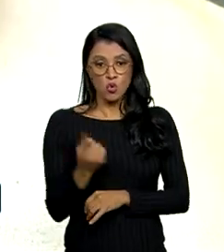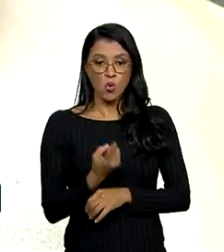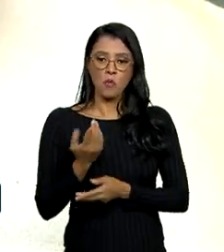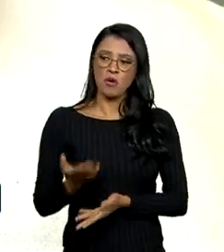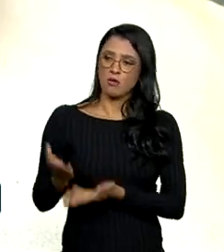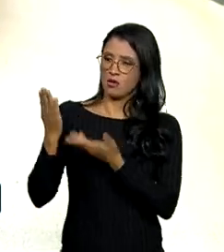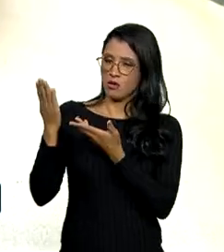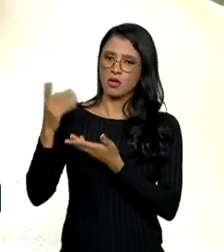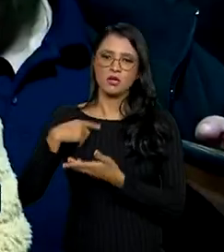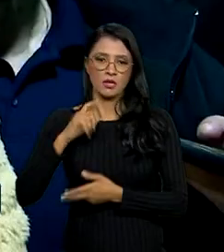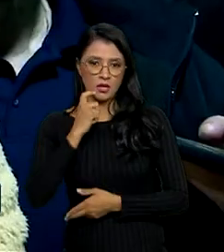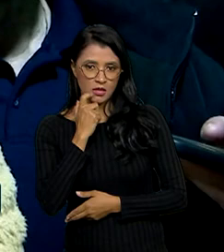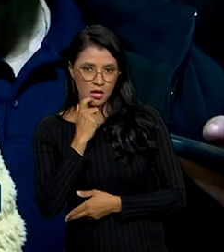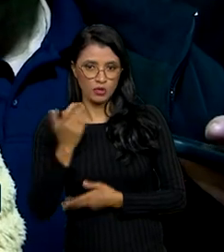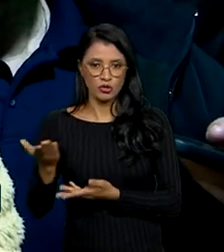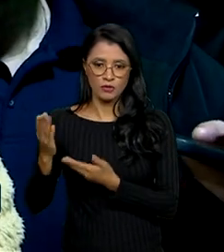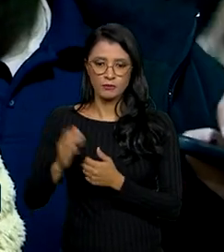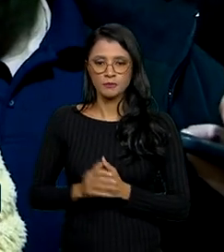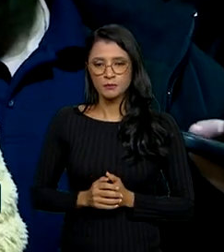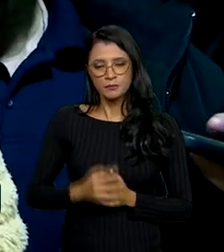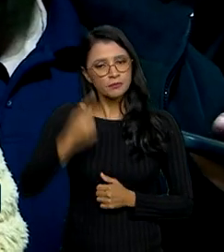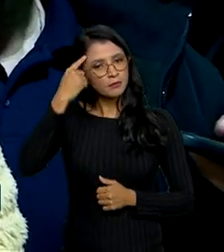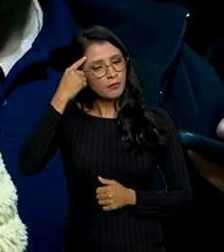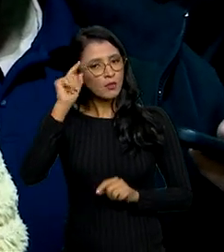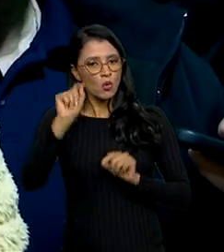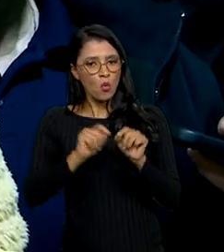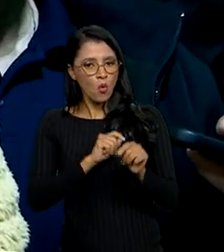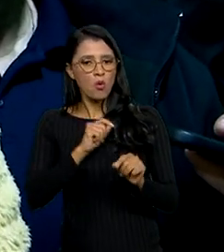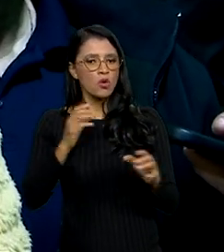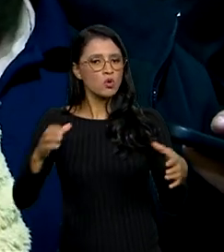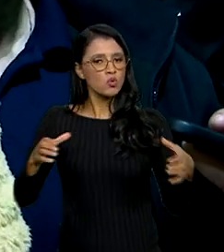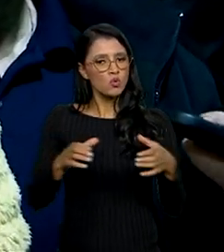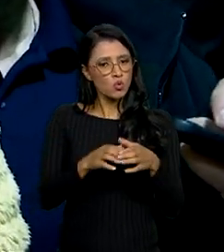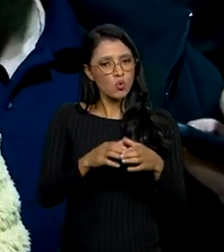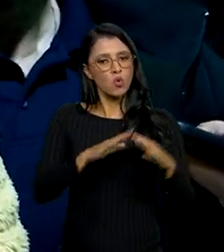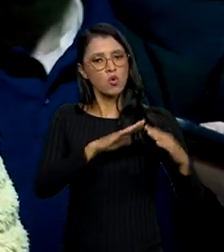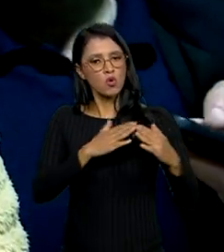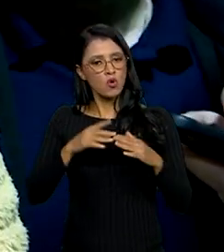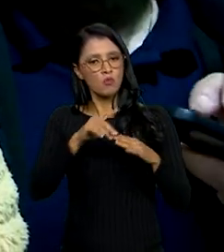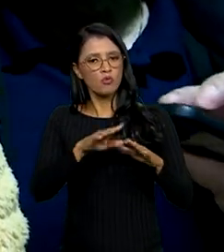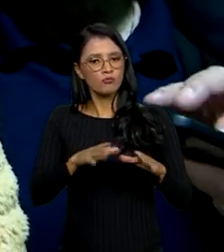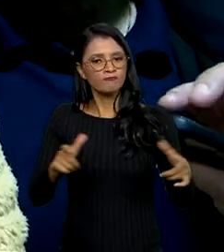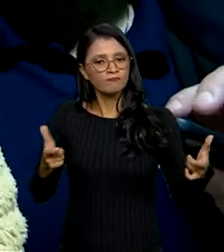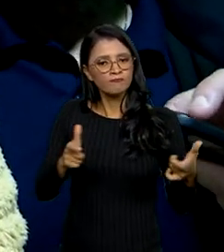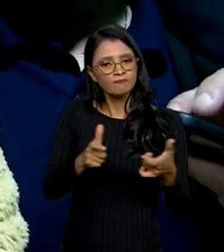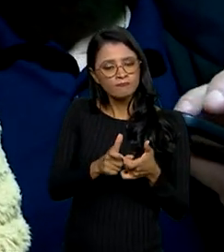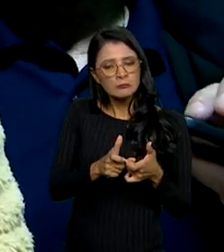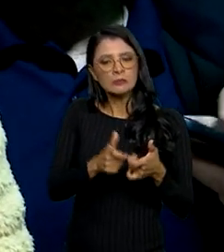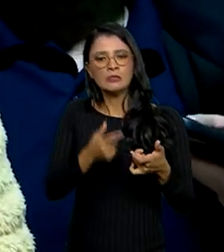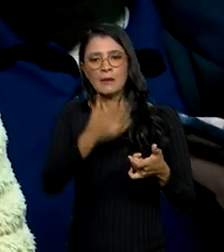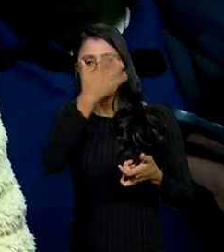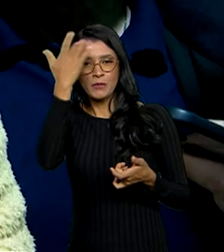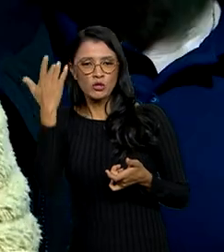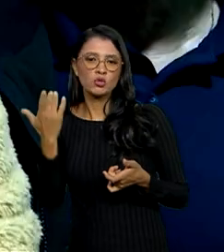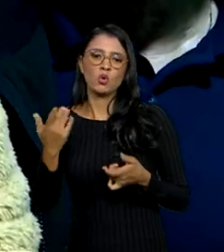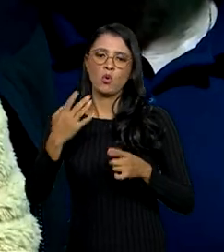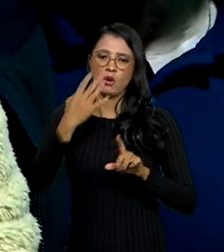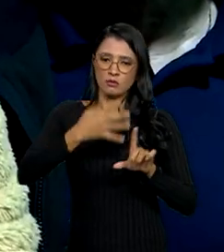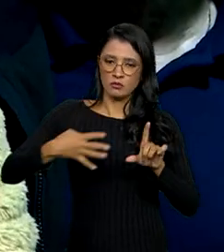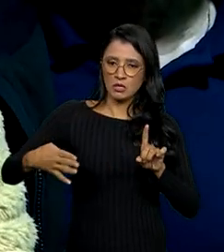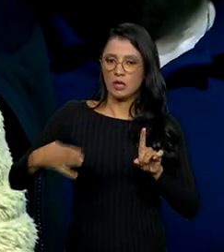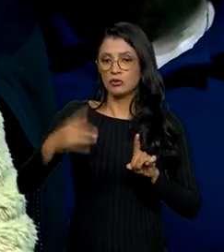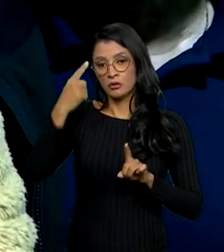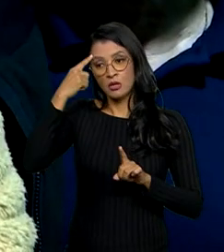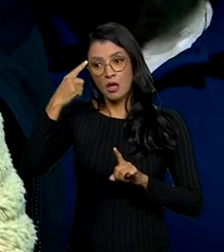é esta clínica dentária. Então a ideia é a gente afetar grupos periféricos, minorizados, pessoas da comunidade LGBT. Então a